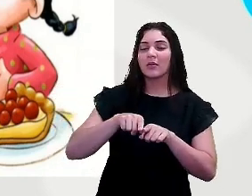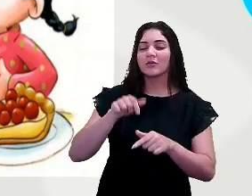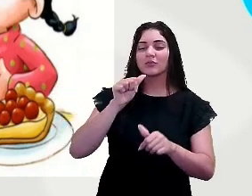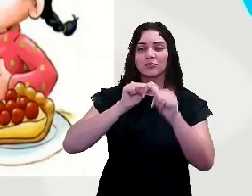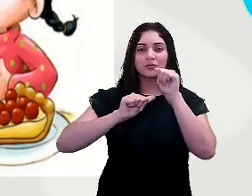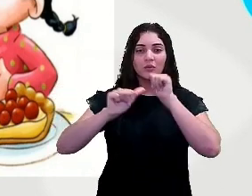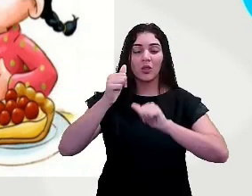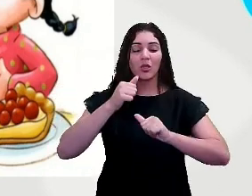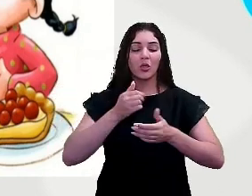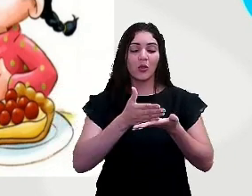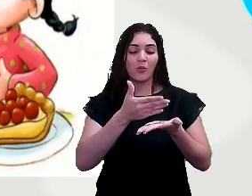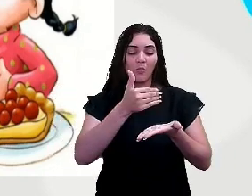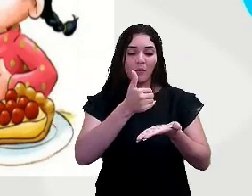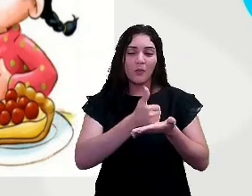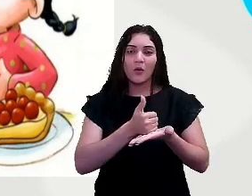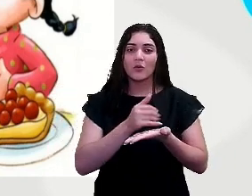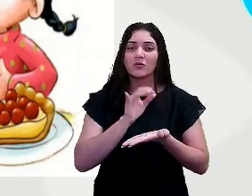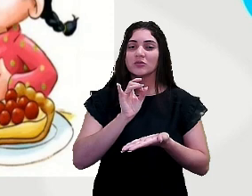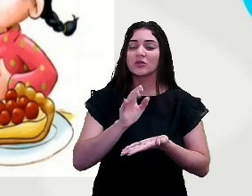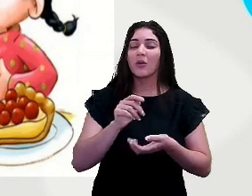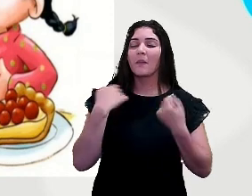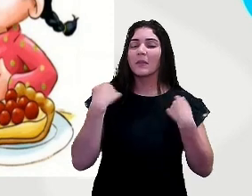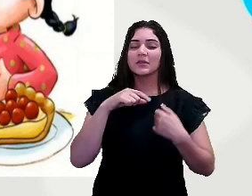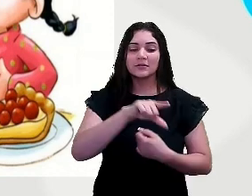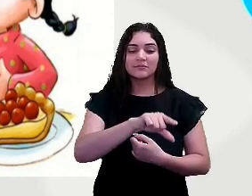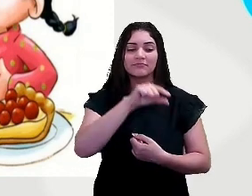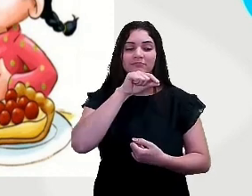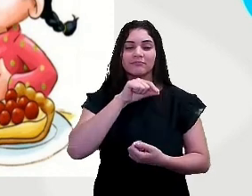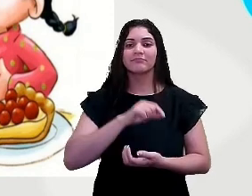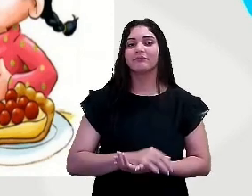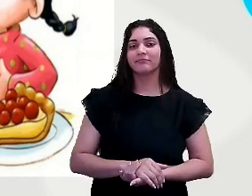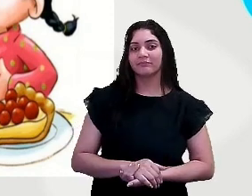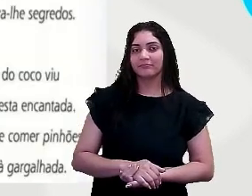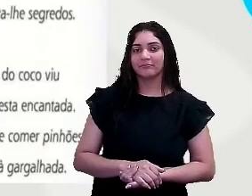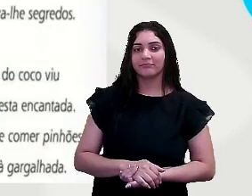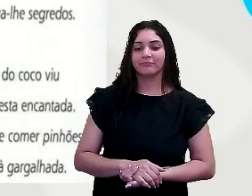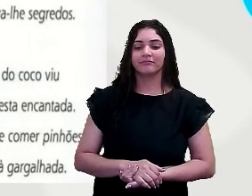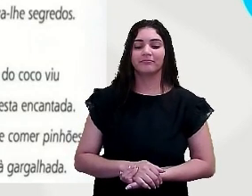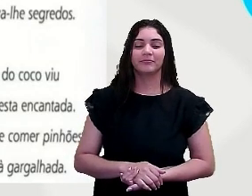nos bolos, só precisa de escolher.